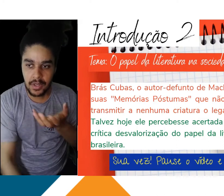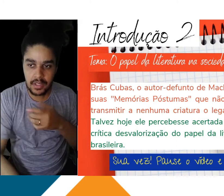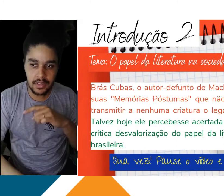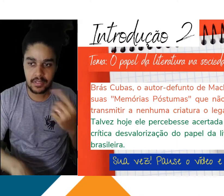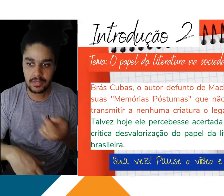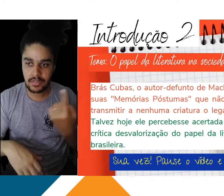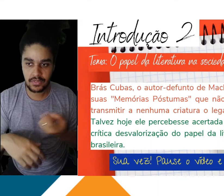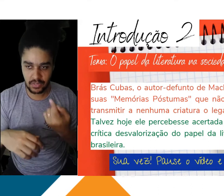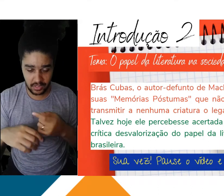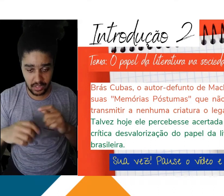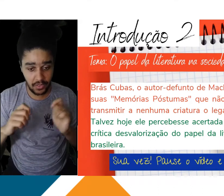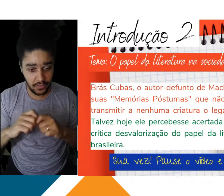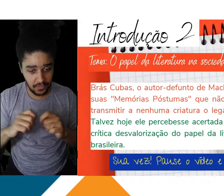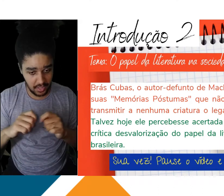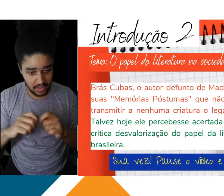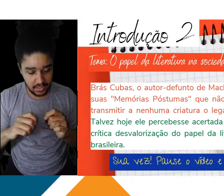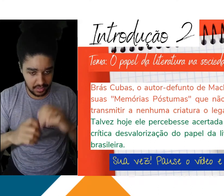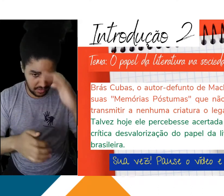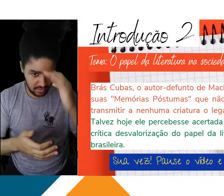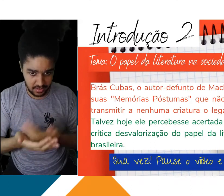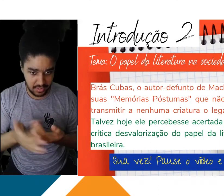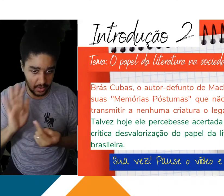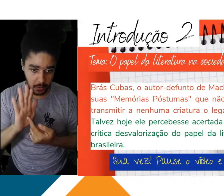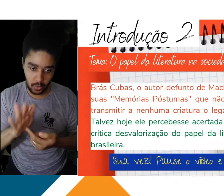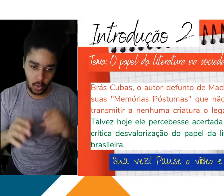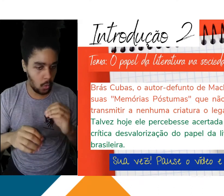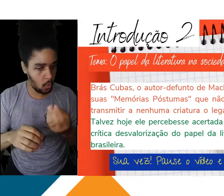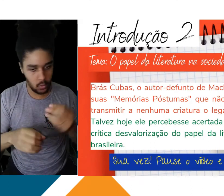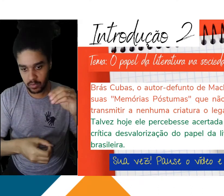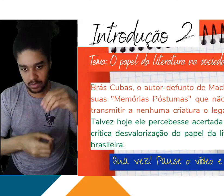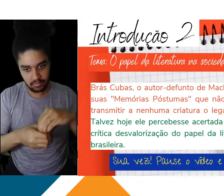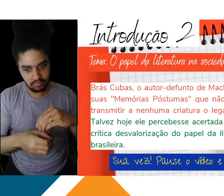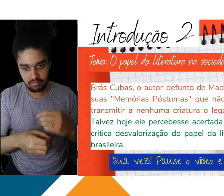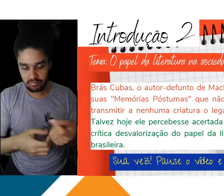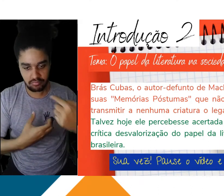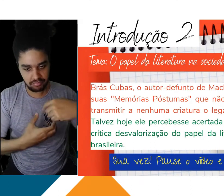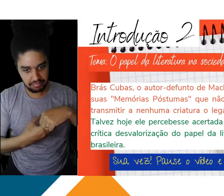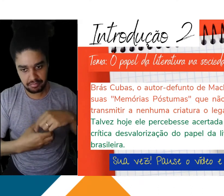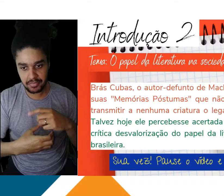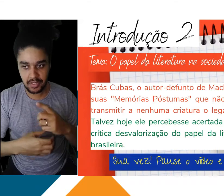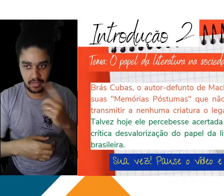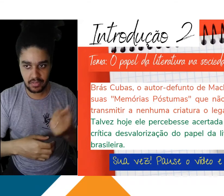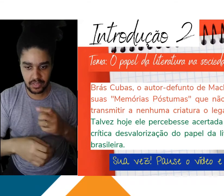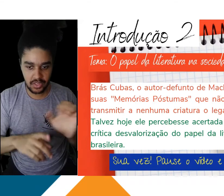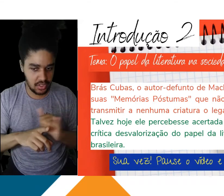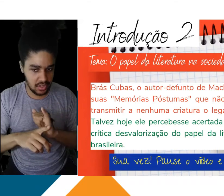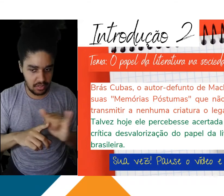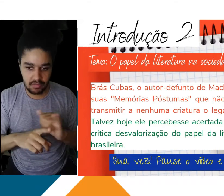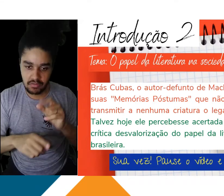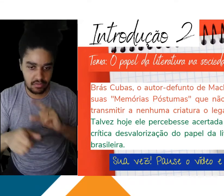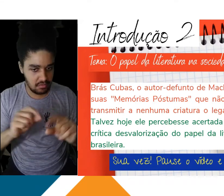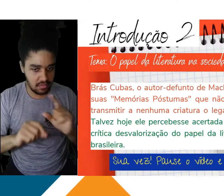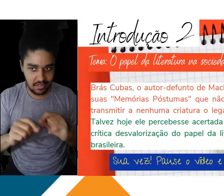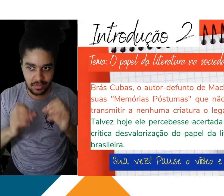D2. E aí eu quero que vocês executem uma tese. Seja ela explícita, seja ela implícita ou retórica, vai depender da estrutura e da estratégia